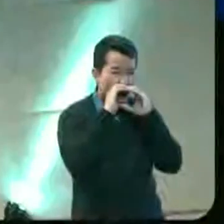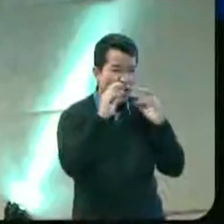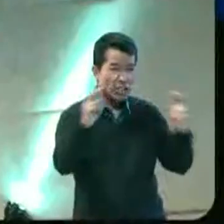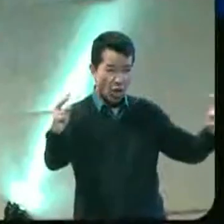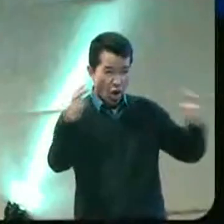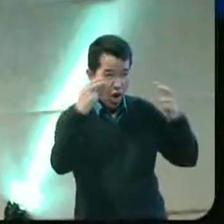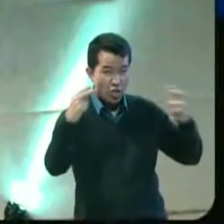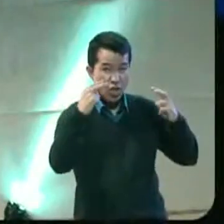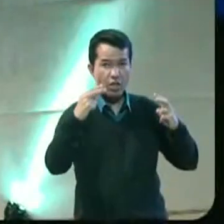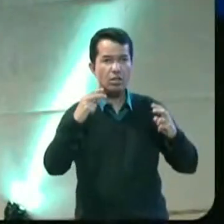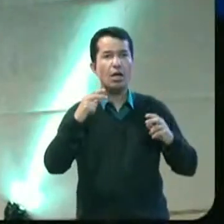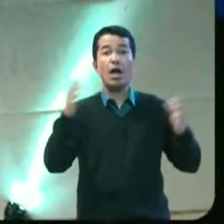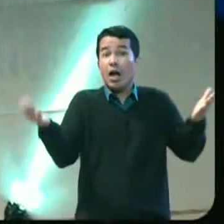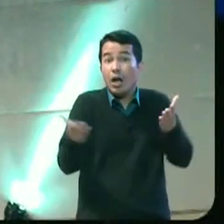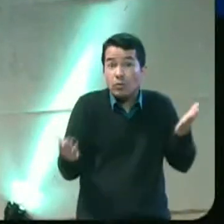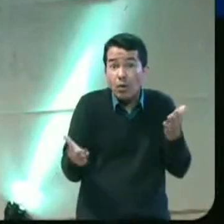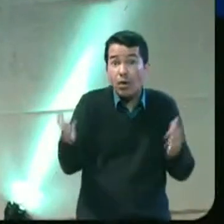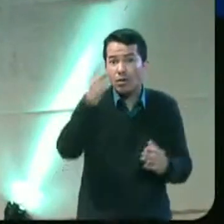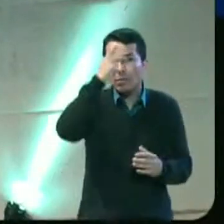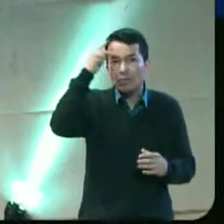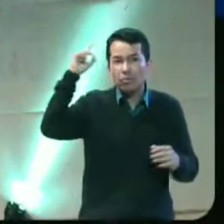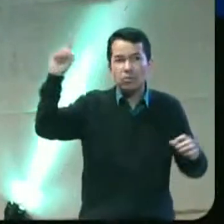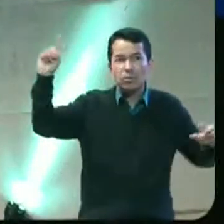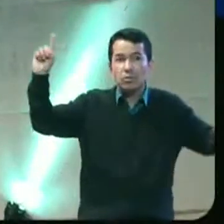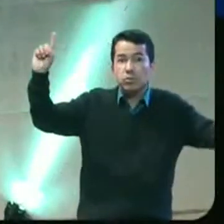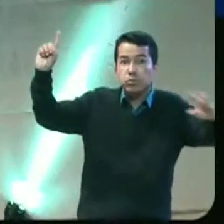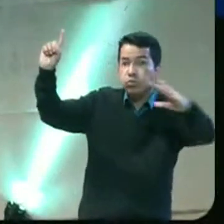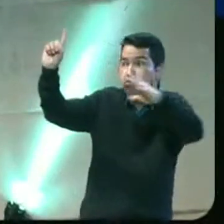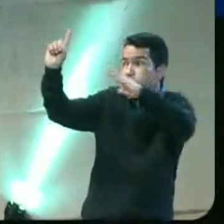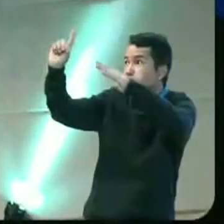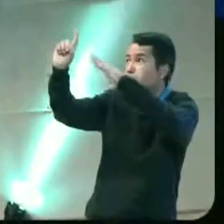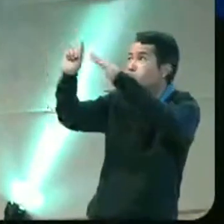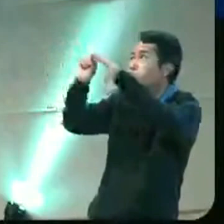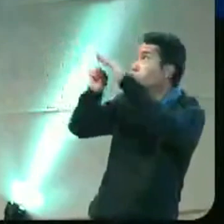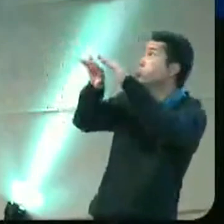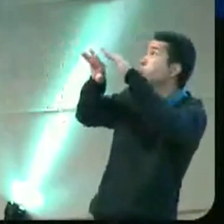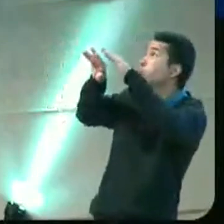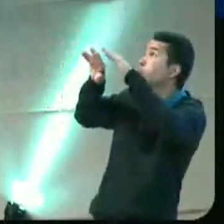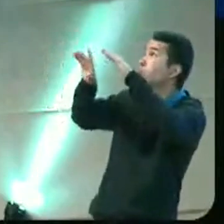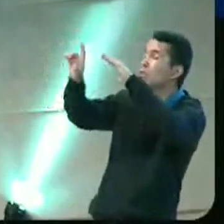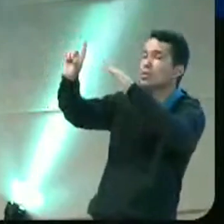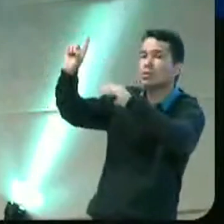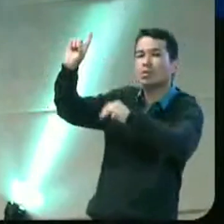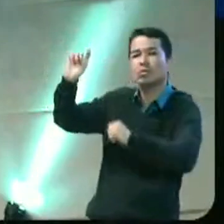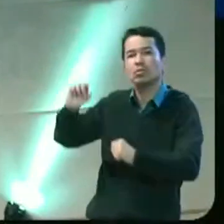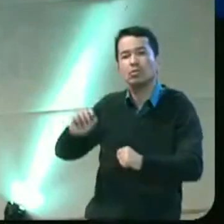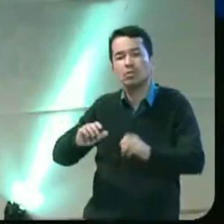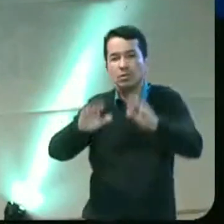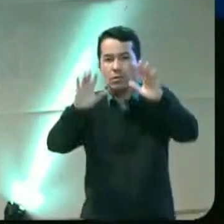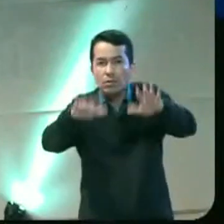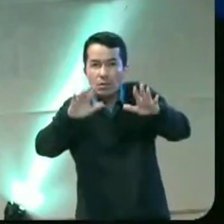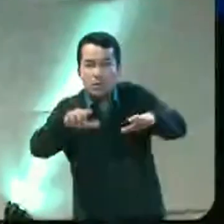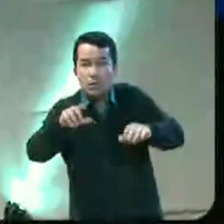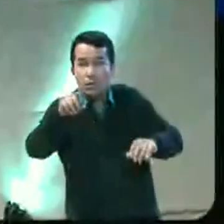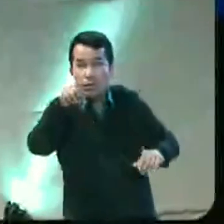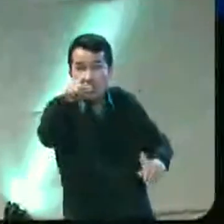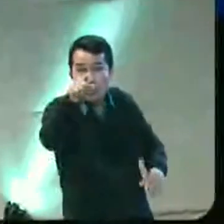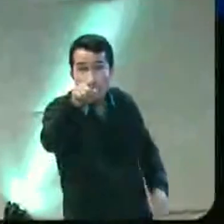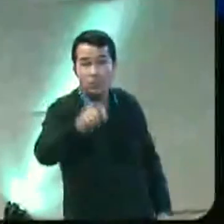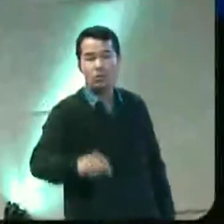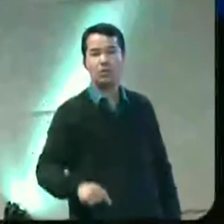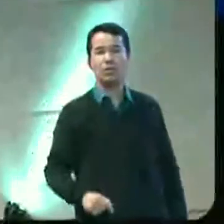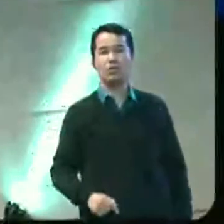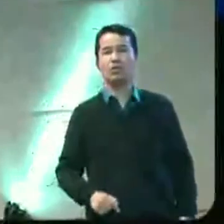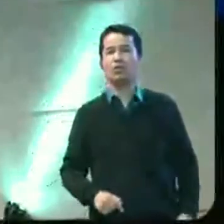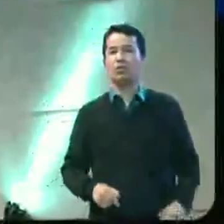ouvir a Deus. E eu quero te dizer que nós como igreja, você, não estou falando para você sair